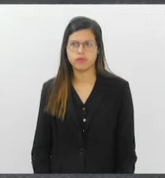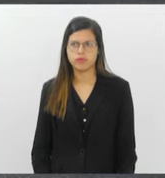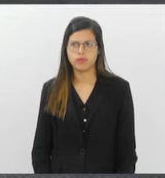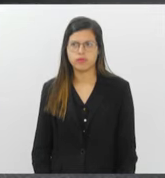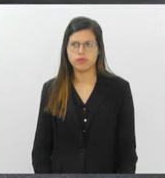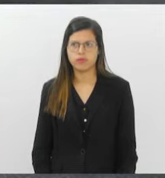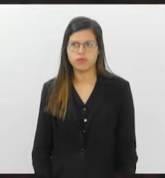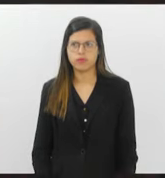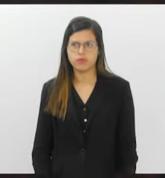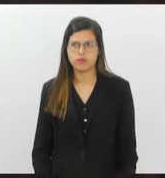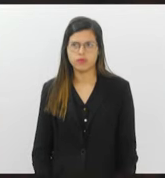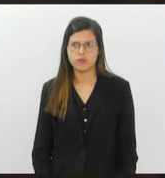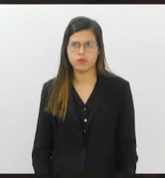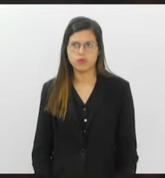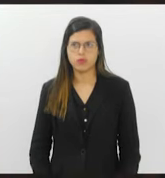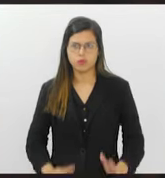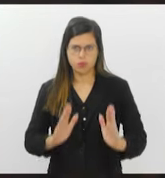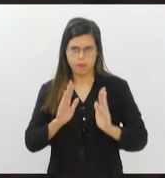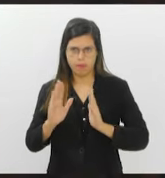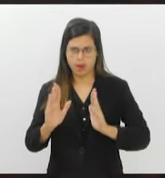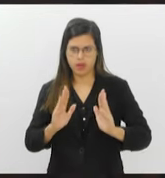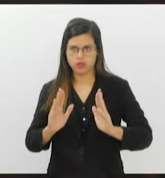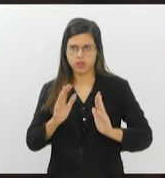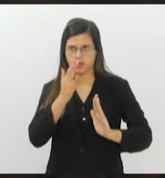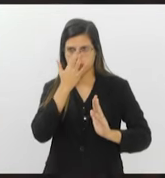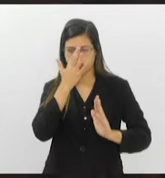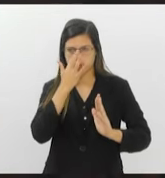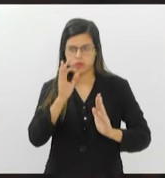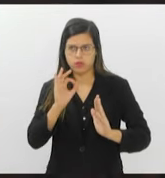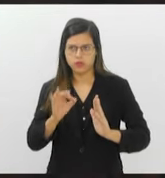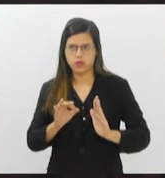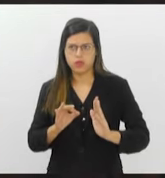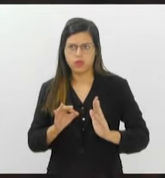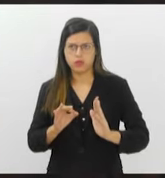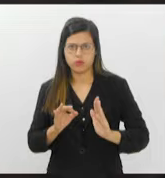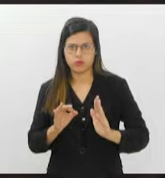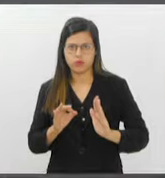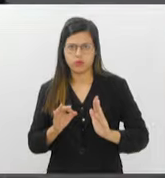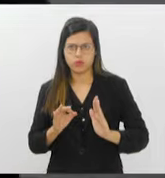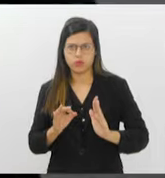É do prazo da que a gente combinou do